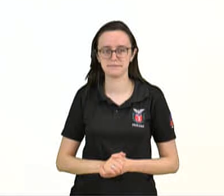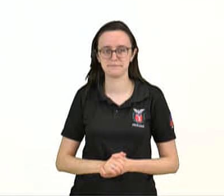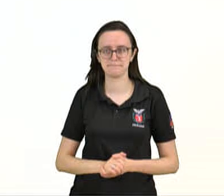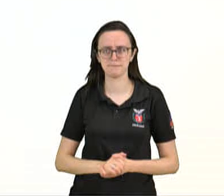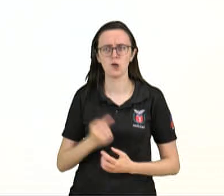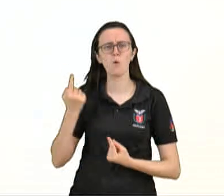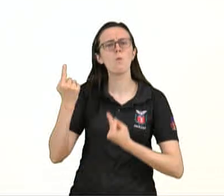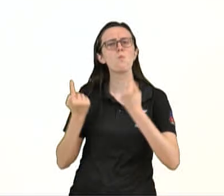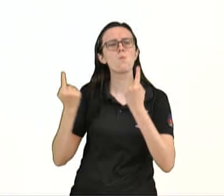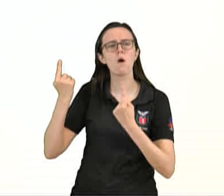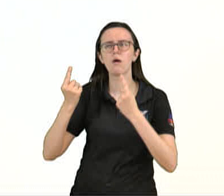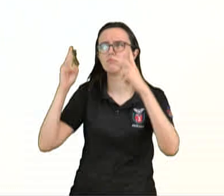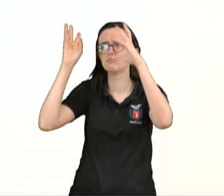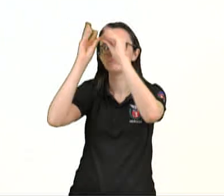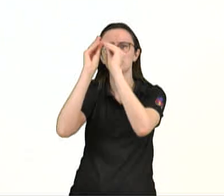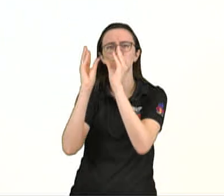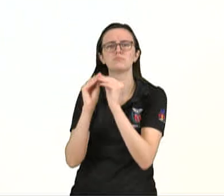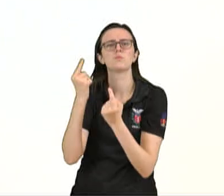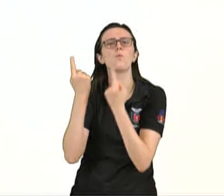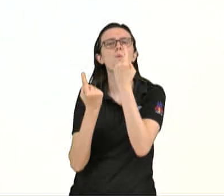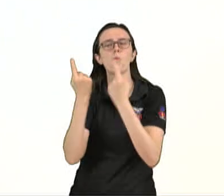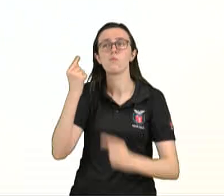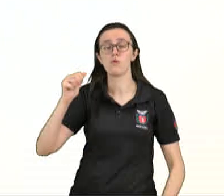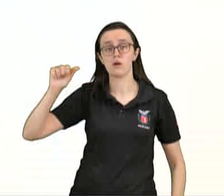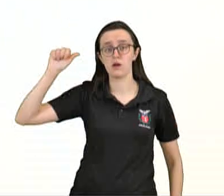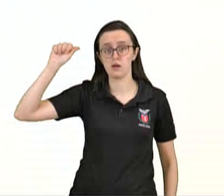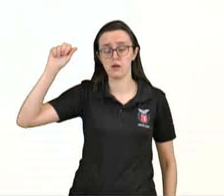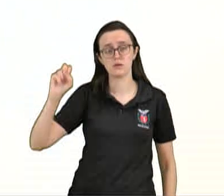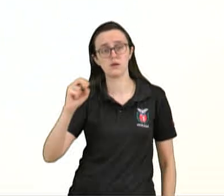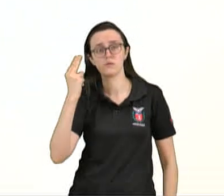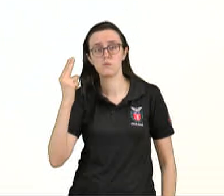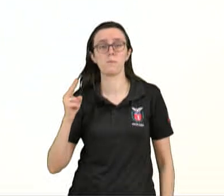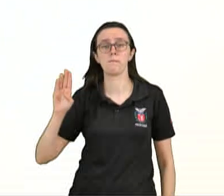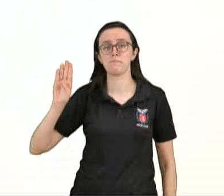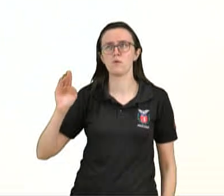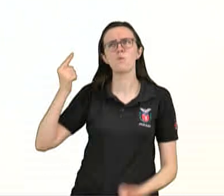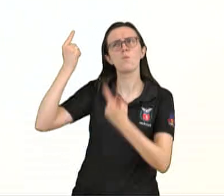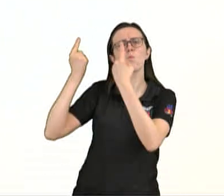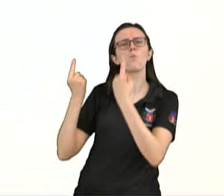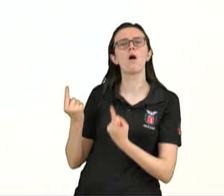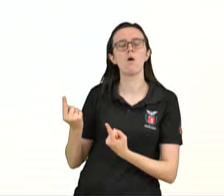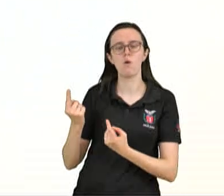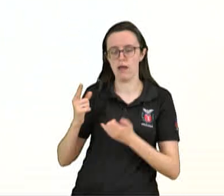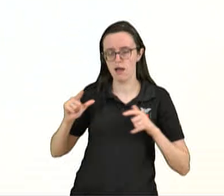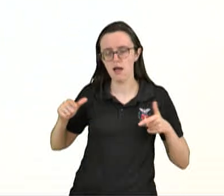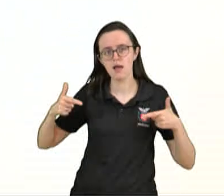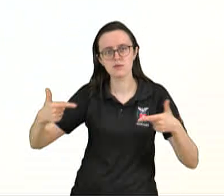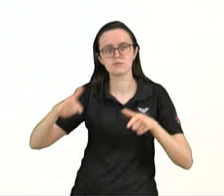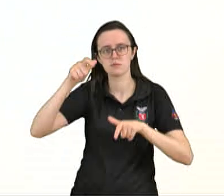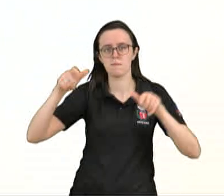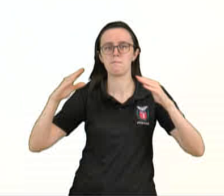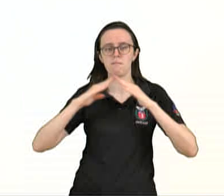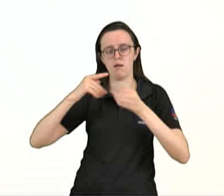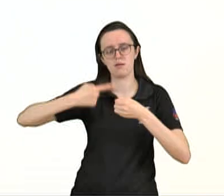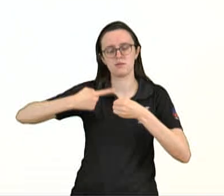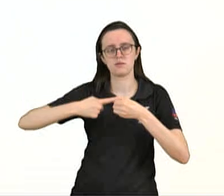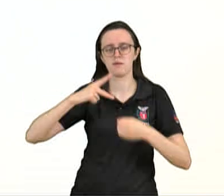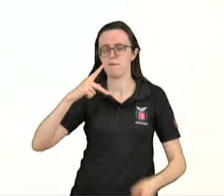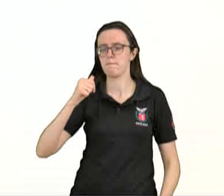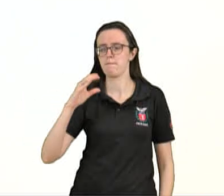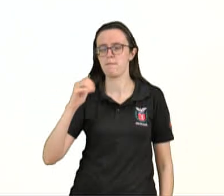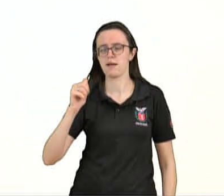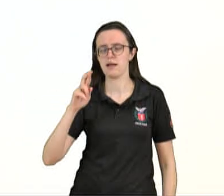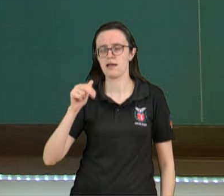Em qual dos resumos, do resumo A ou do resumo B, a ação dos moradores de Pacaraima é